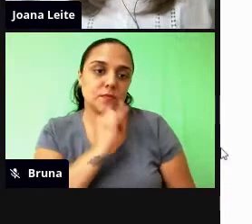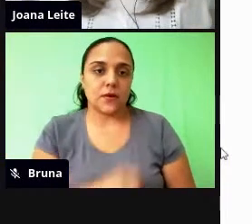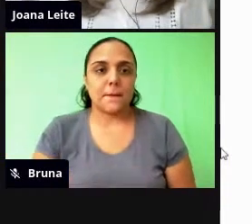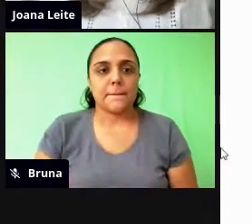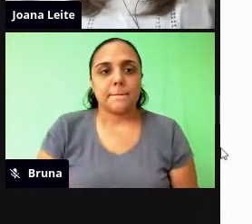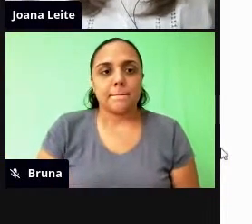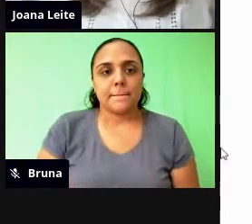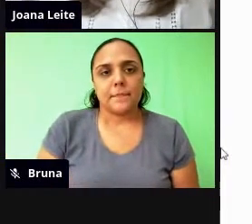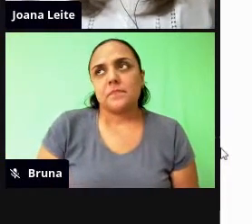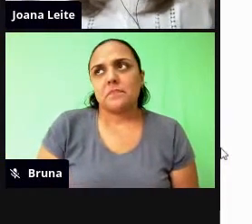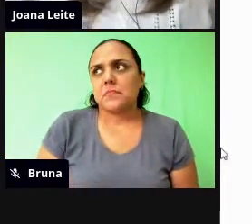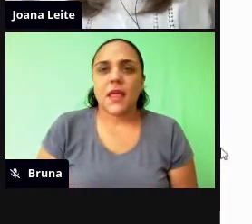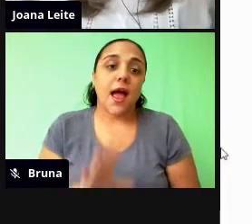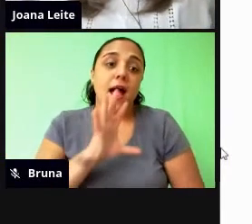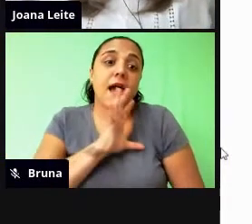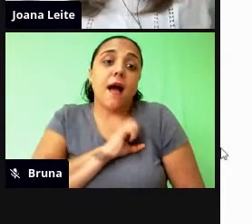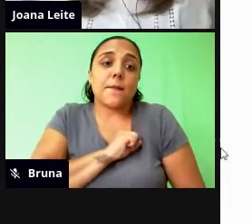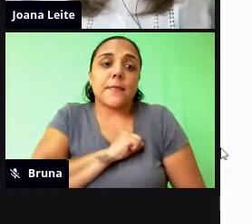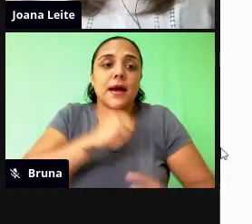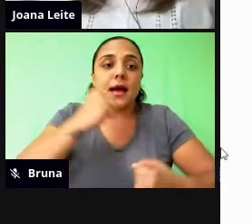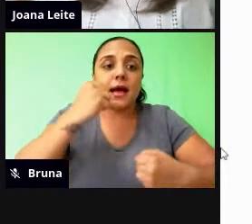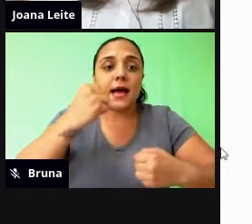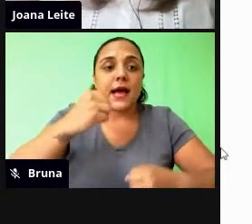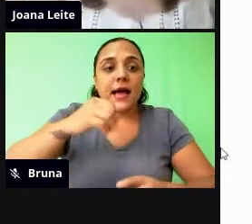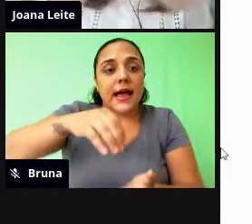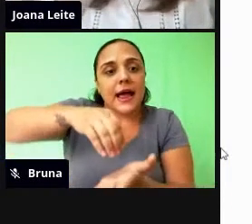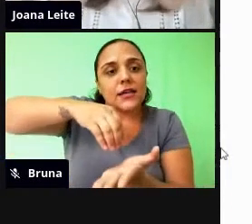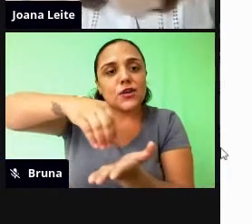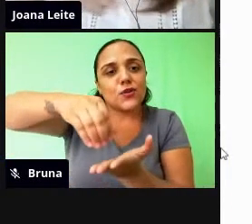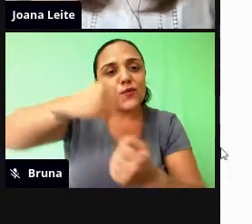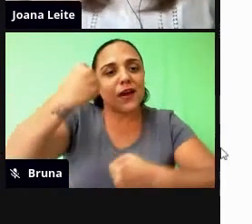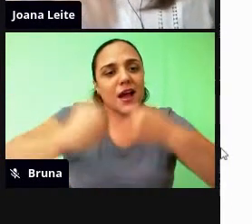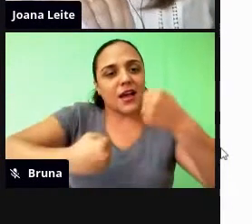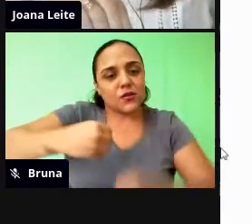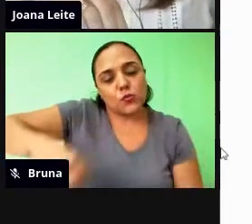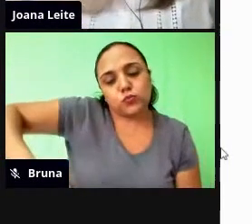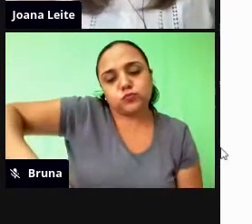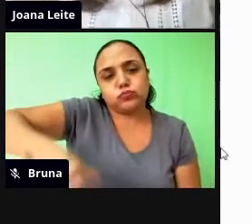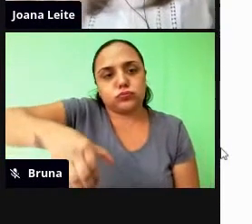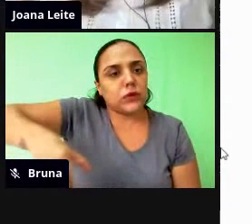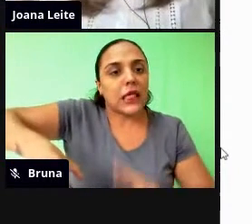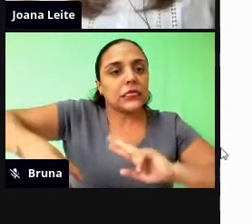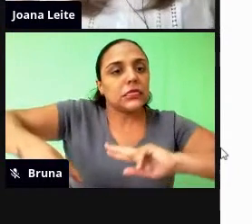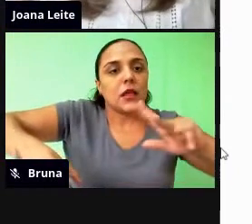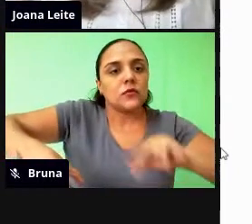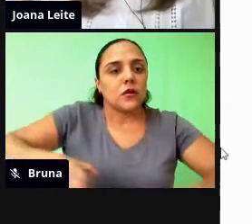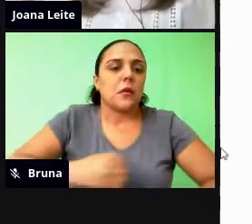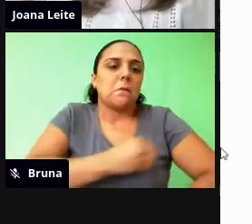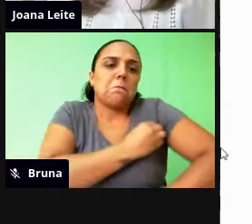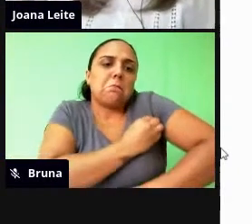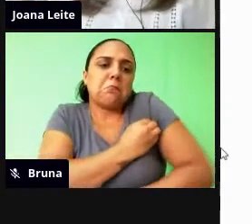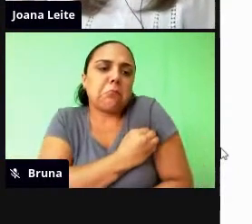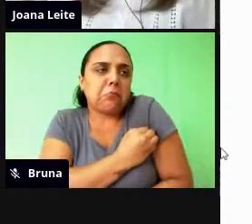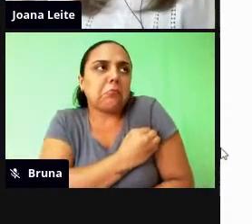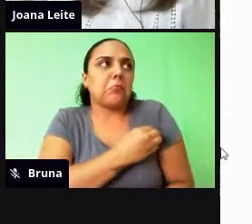pega, ela ama carrinho, só que ela fica com o carrinho na mão e não faz o movimento que um carrinho faz. A gente precisa